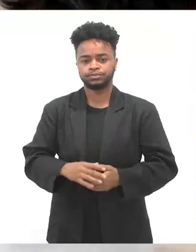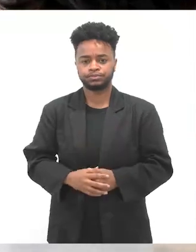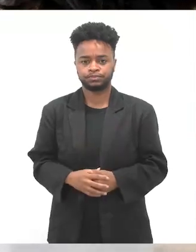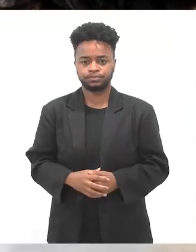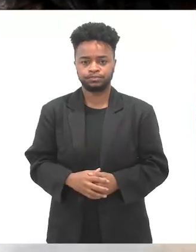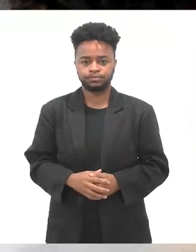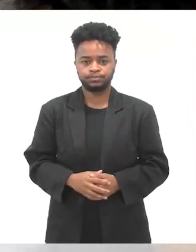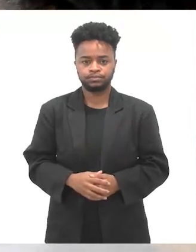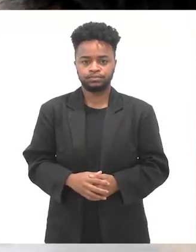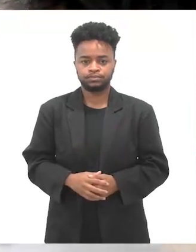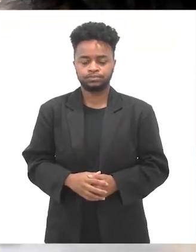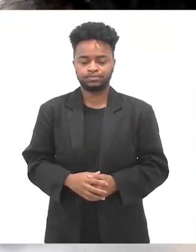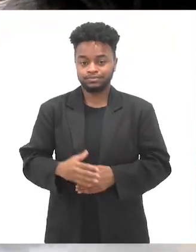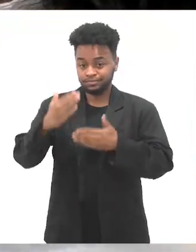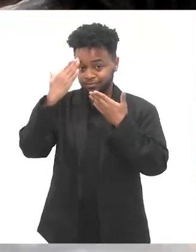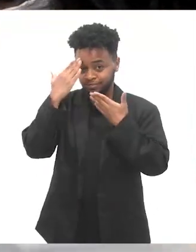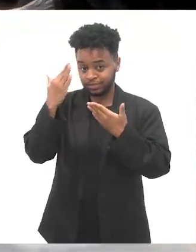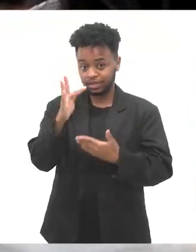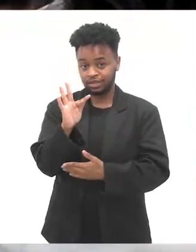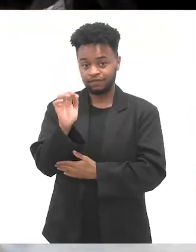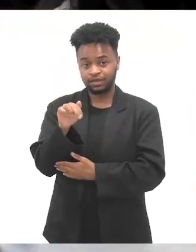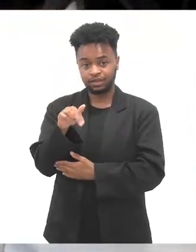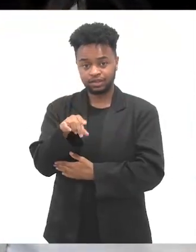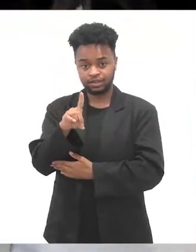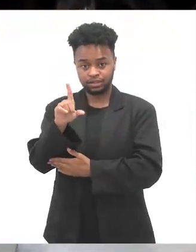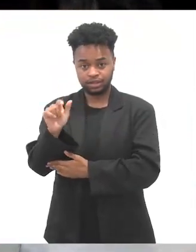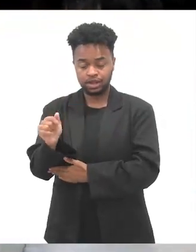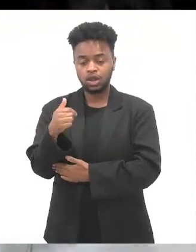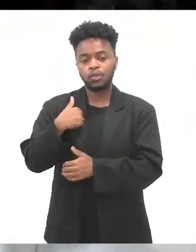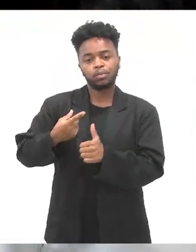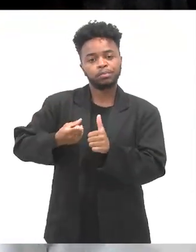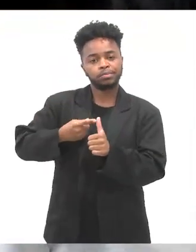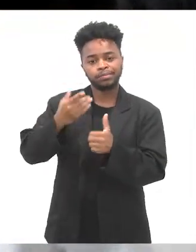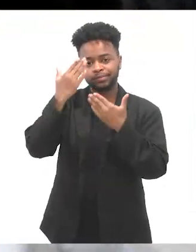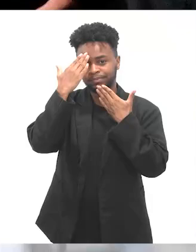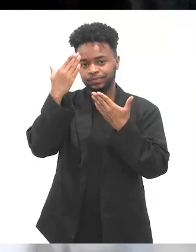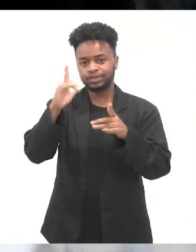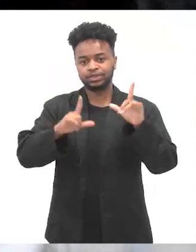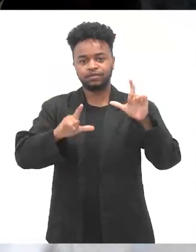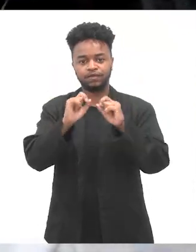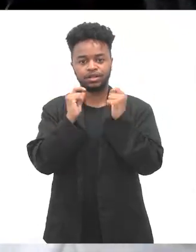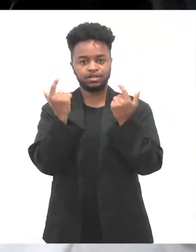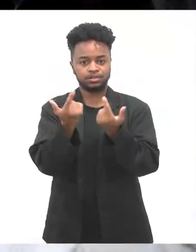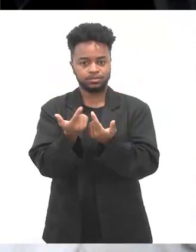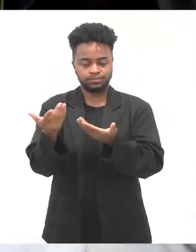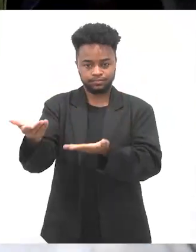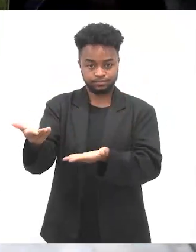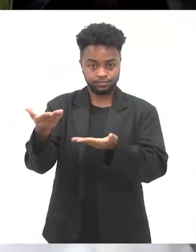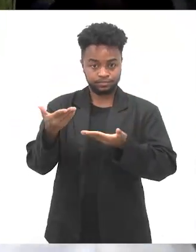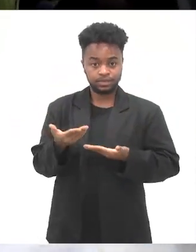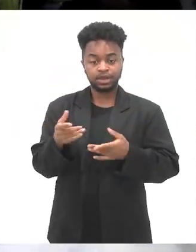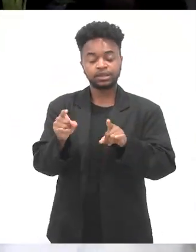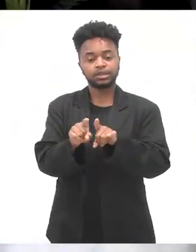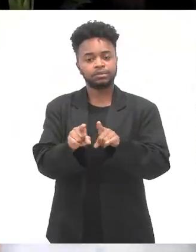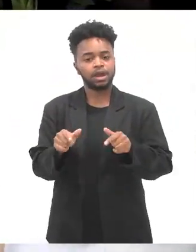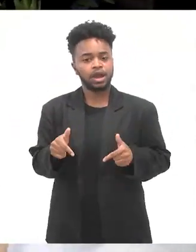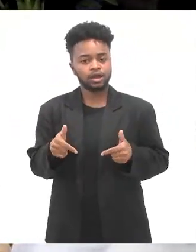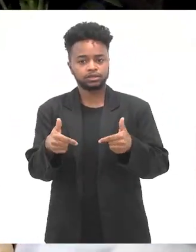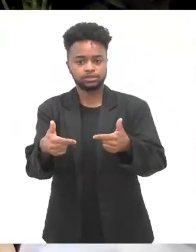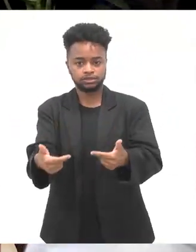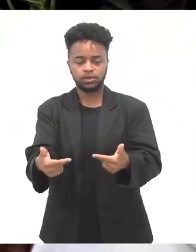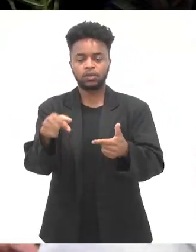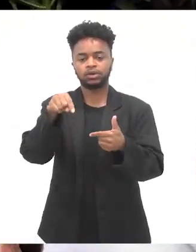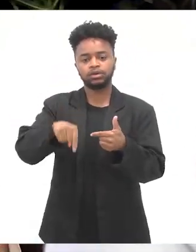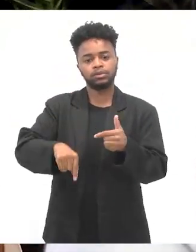Obrigada, Fernanda. Queria primeiro agradecer à TV Alerj pelo convite, né, e pela iniciativa também do programa Ciência e